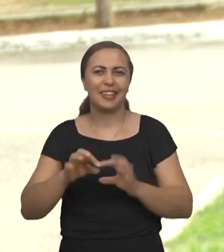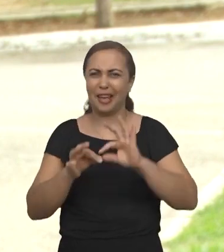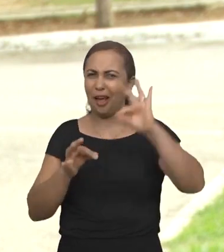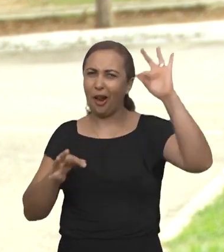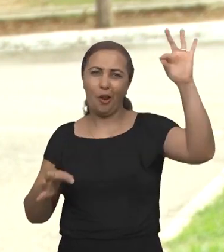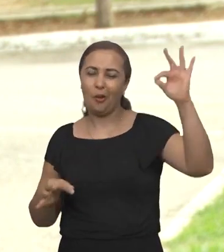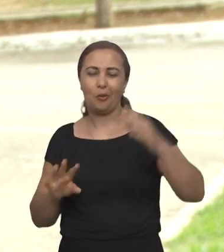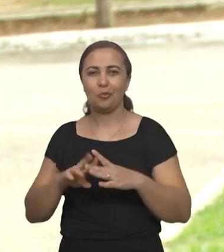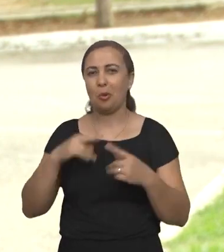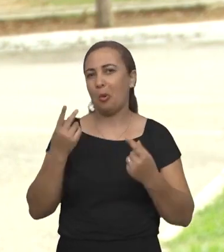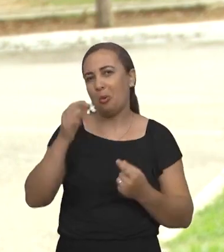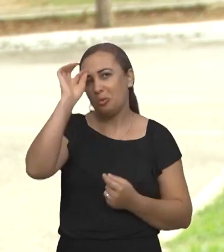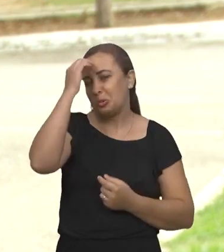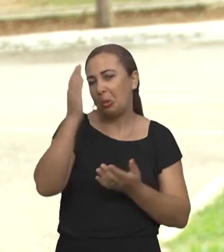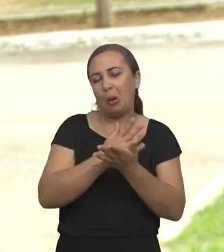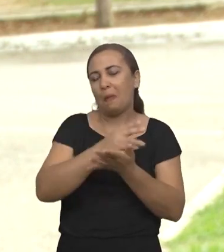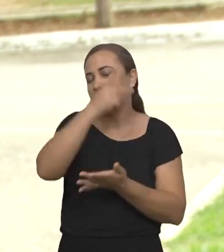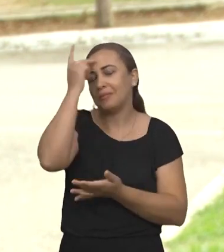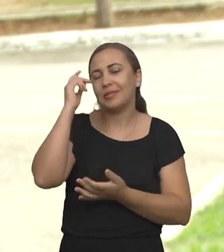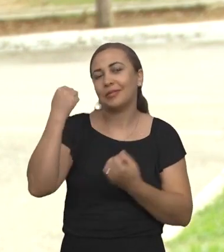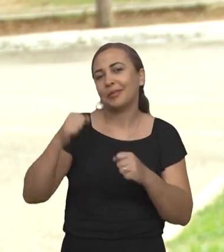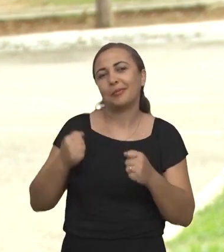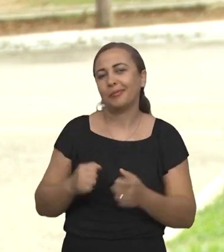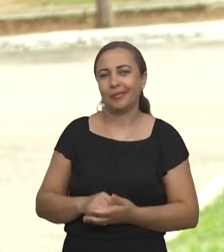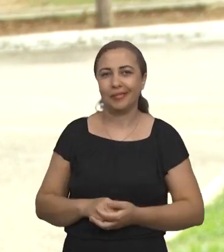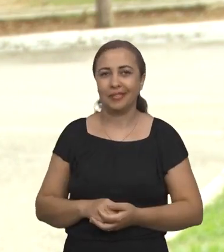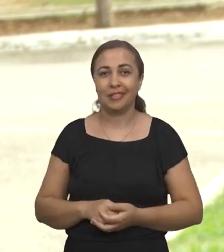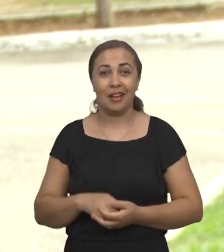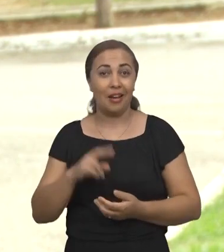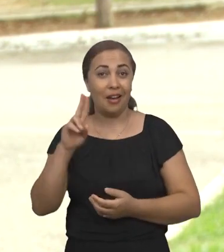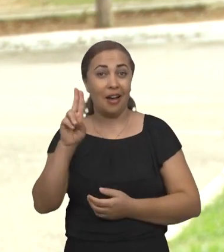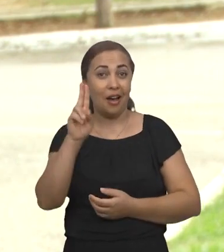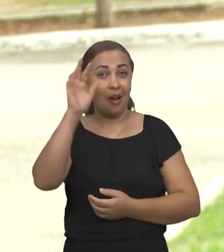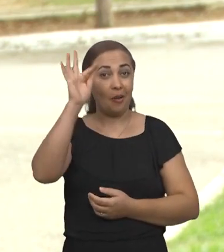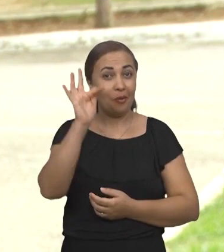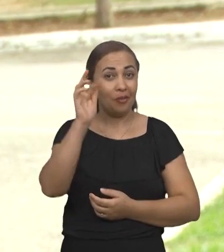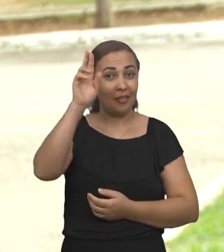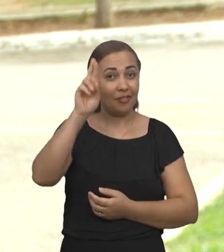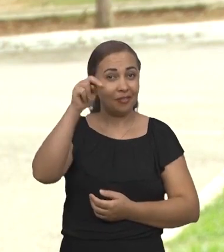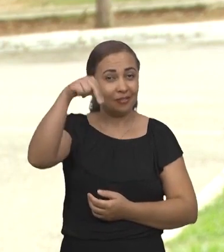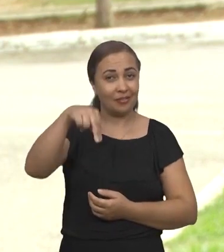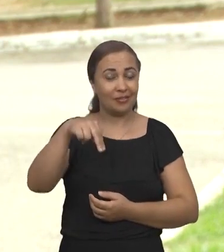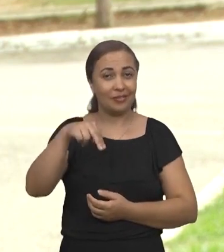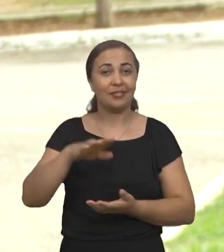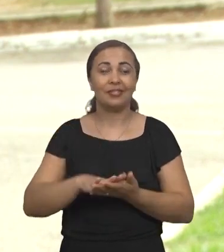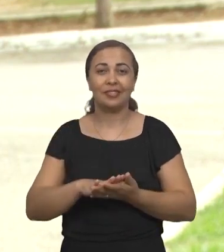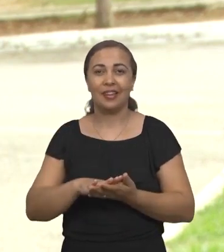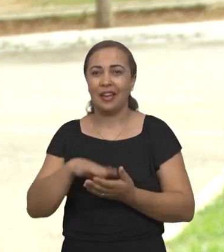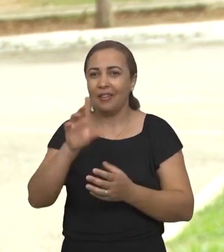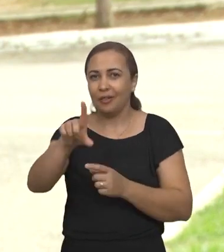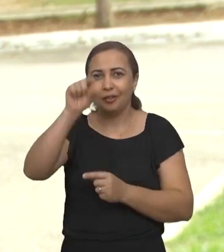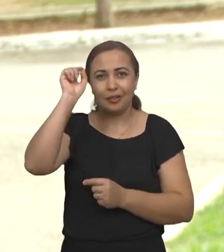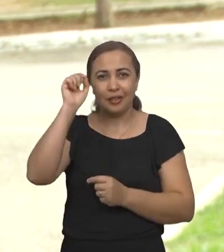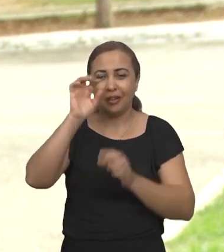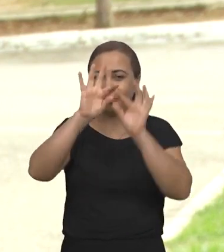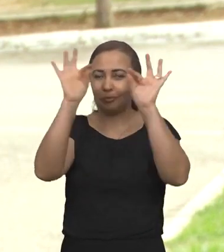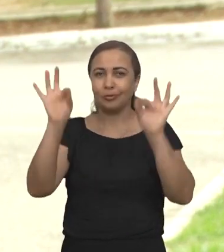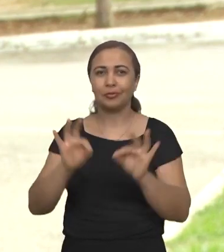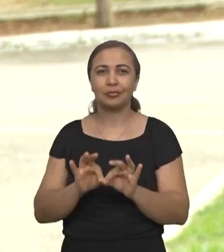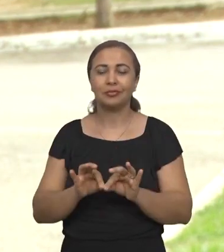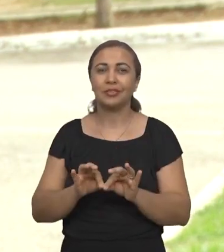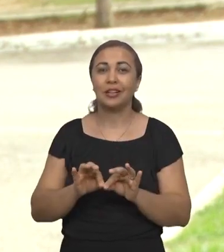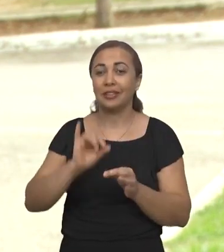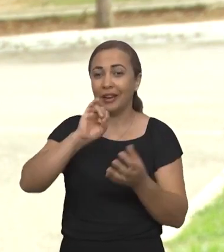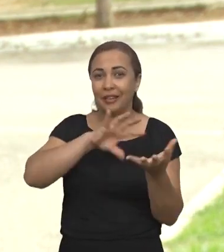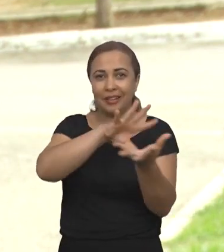algo distante ou um privilégio de cientistas estrangeiros, não. A Universidade Federal do Rio Grande do Norte foi destaque em um